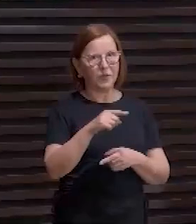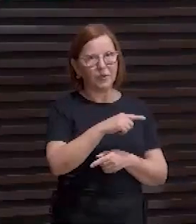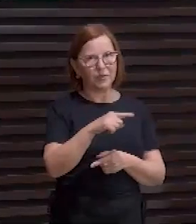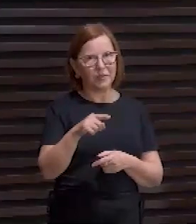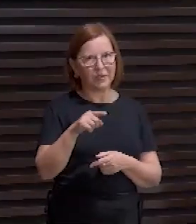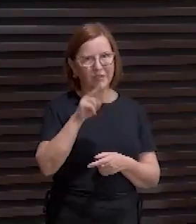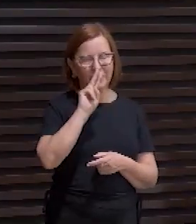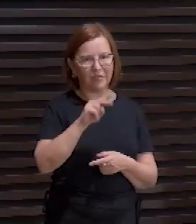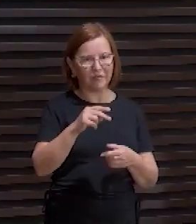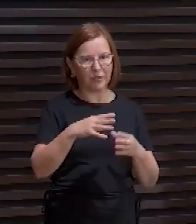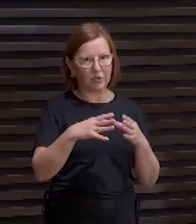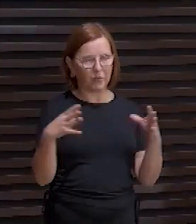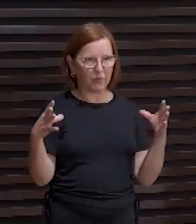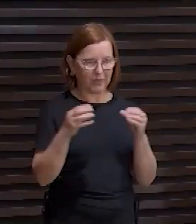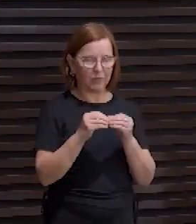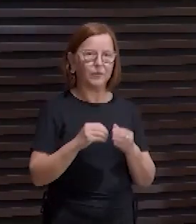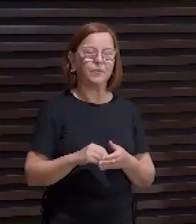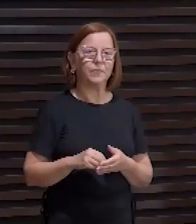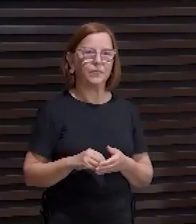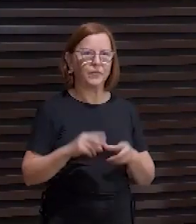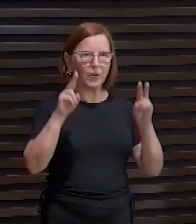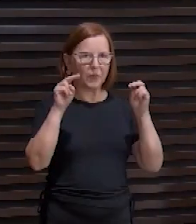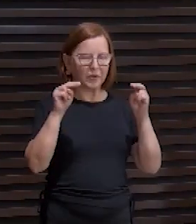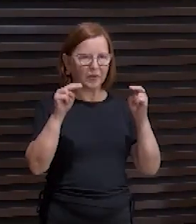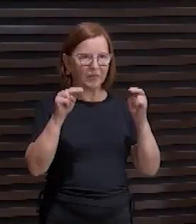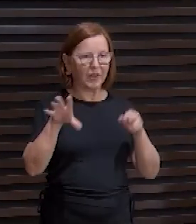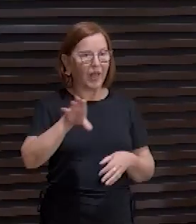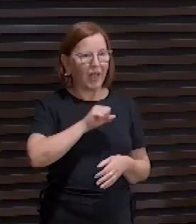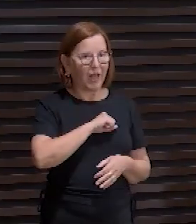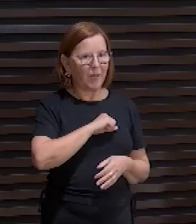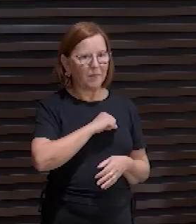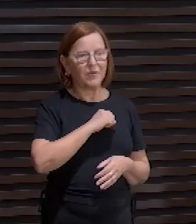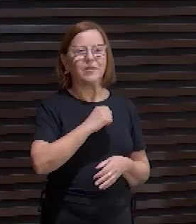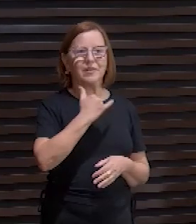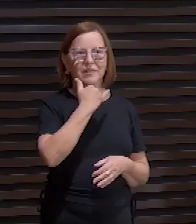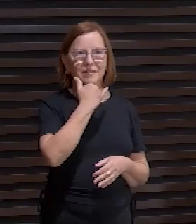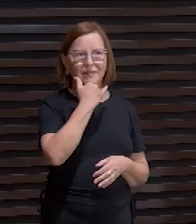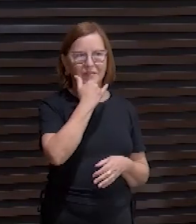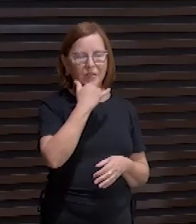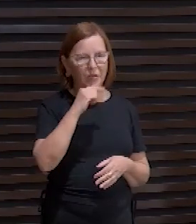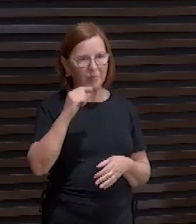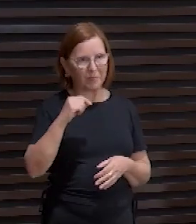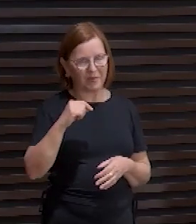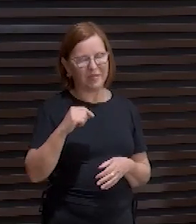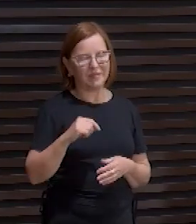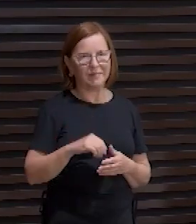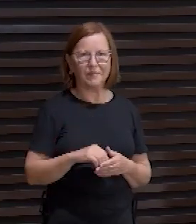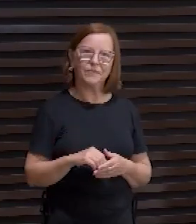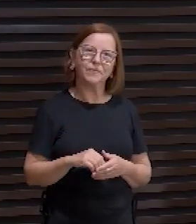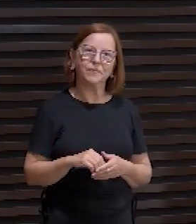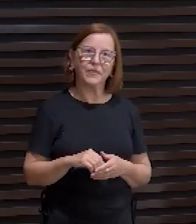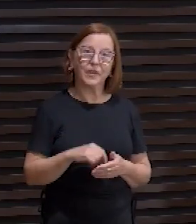será ministrado nessa manhã. O título dessa pregação é O Amor e o Perdão dos Cristãos. E nós vamos compreender o porquê desse